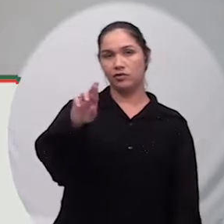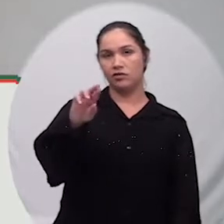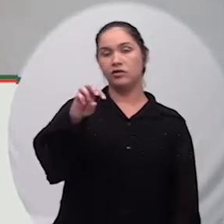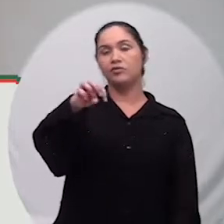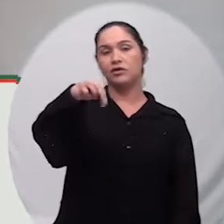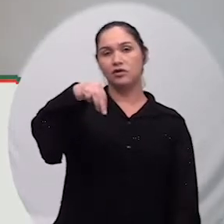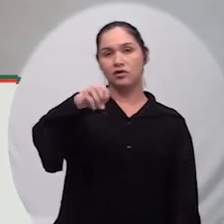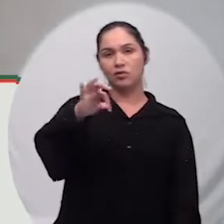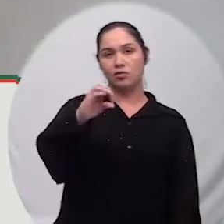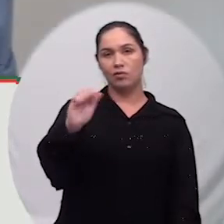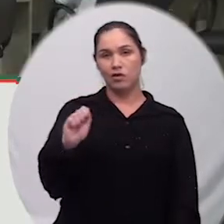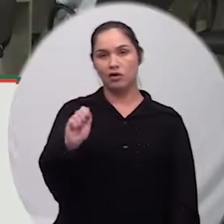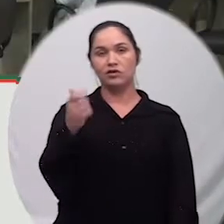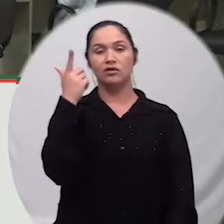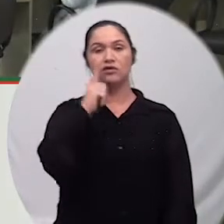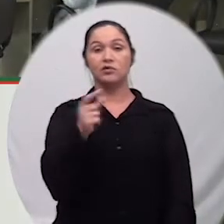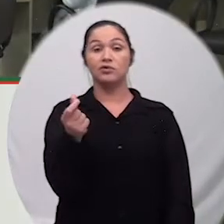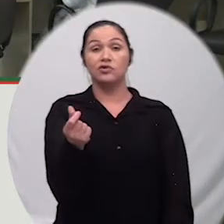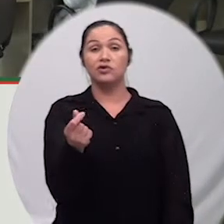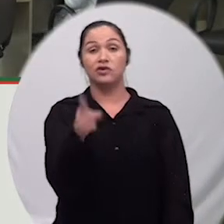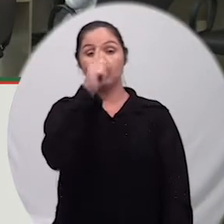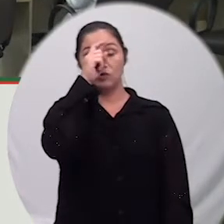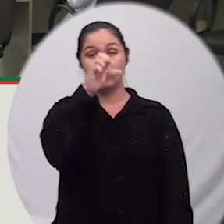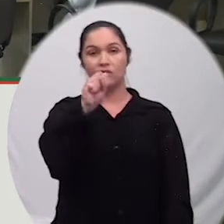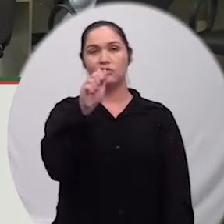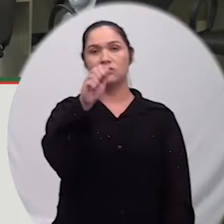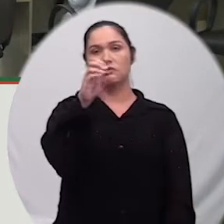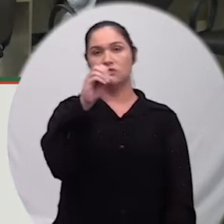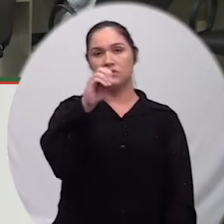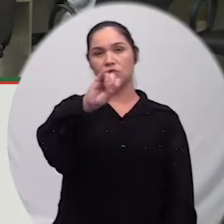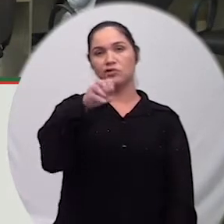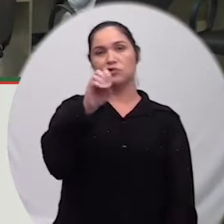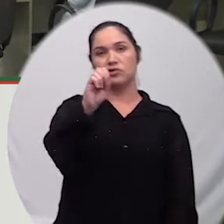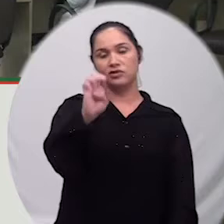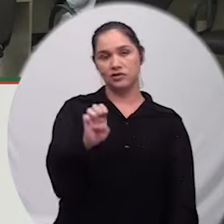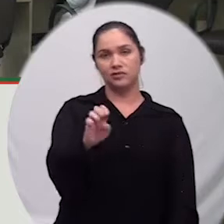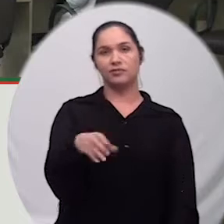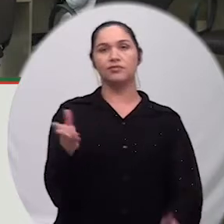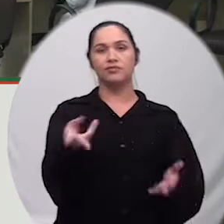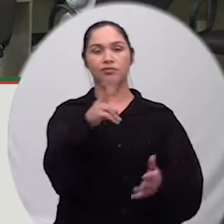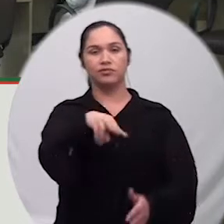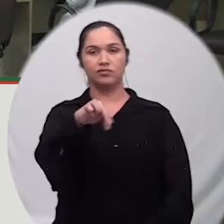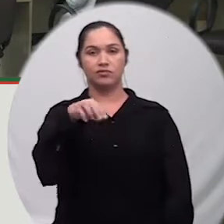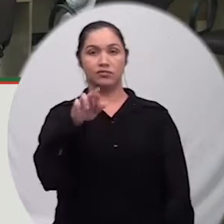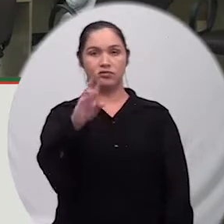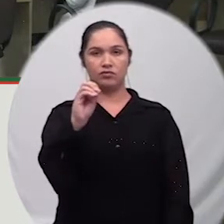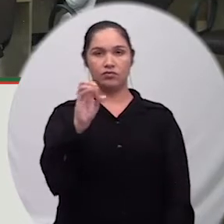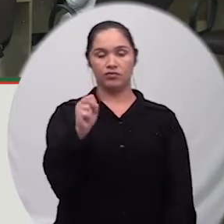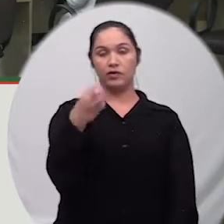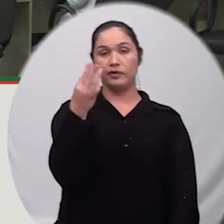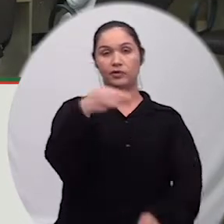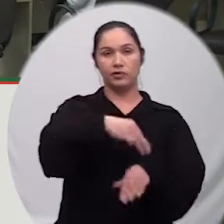José. Obrigado, senhor presidente. Com a palavra, vereador Marcos Meller. Vossa Excelência dispõe de 3